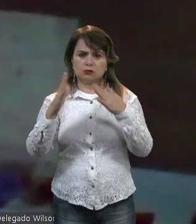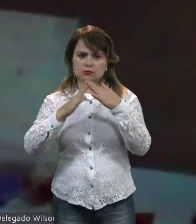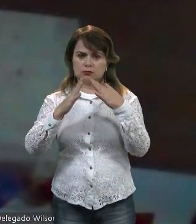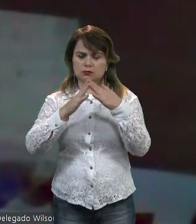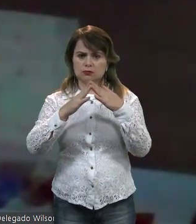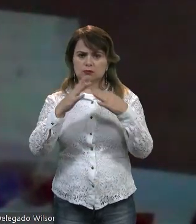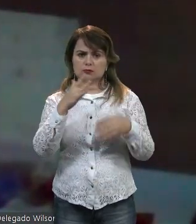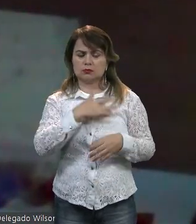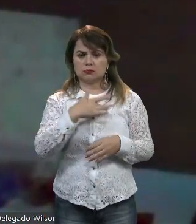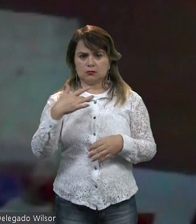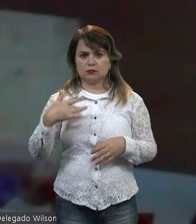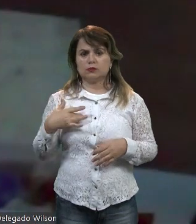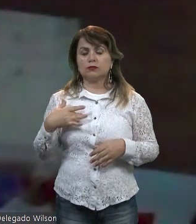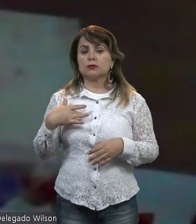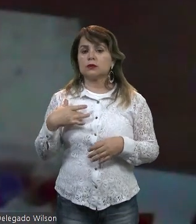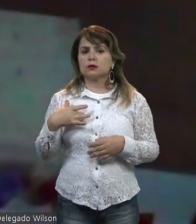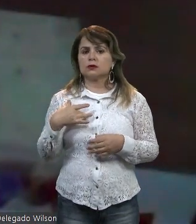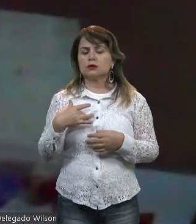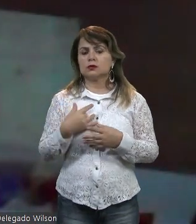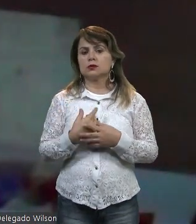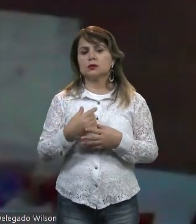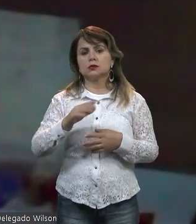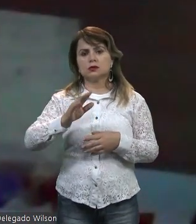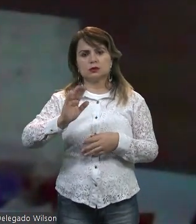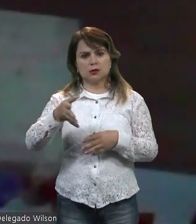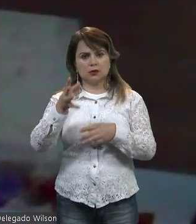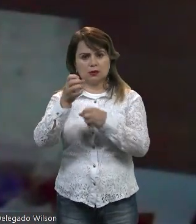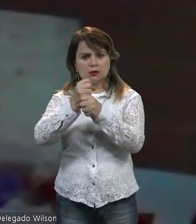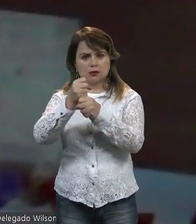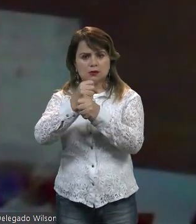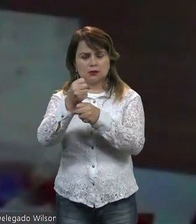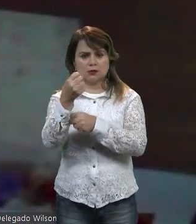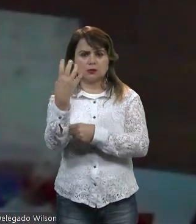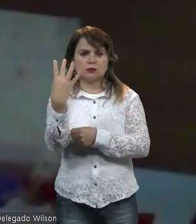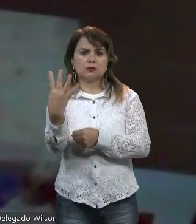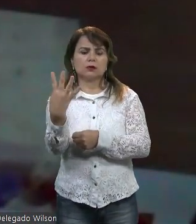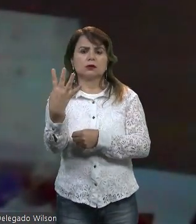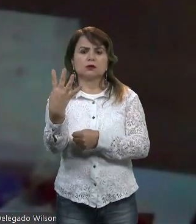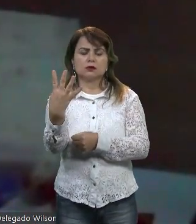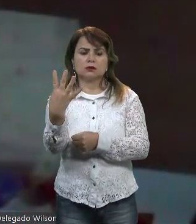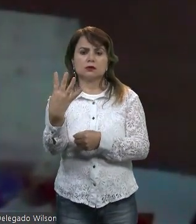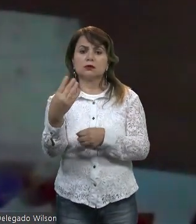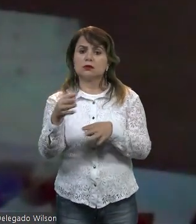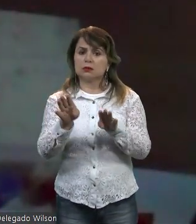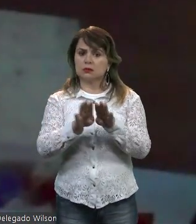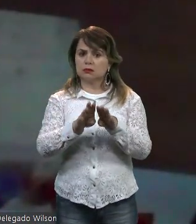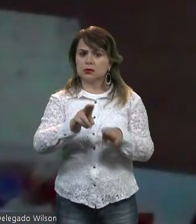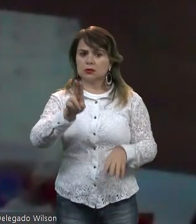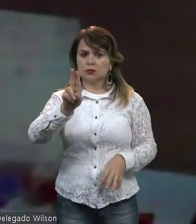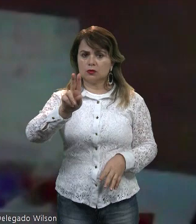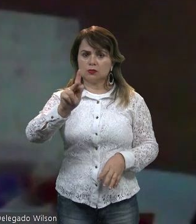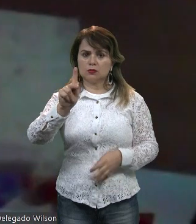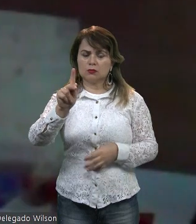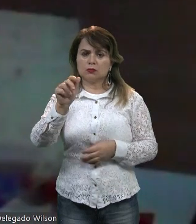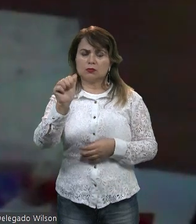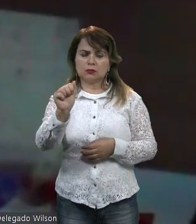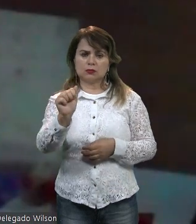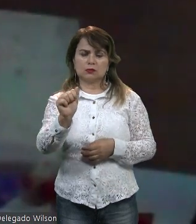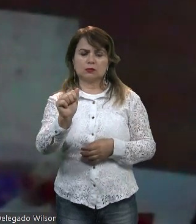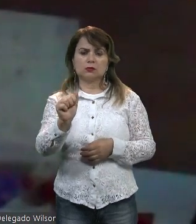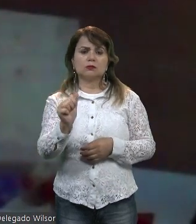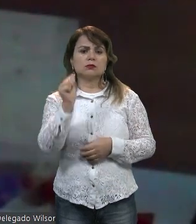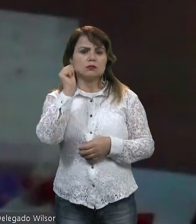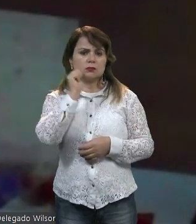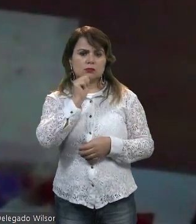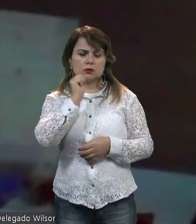Marília, que completou 4 anos. Cumprimentar a UPA na pessoa da